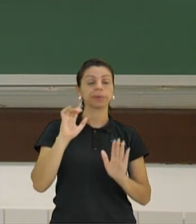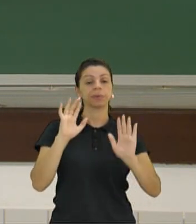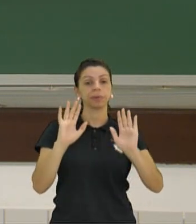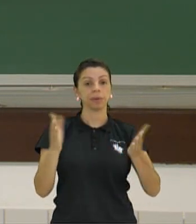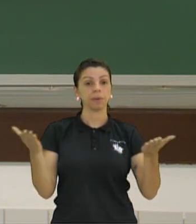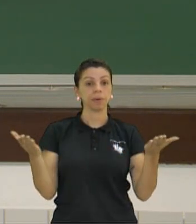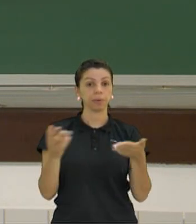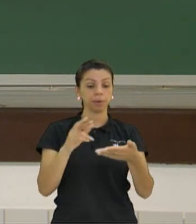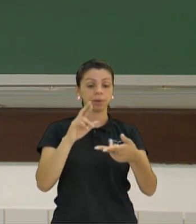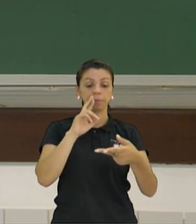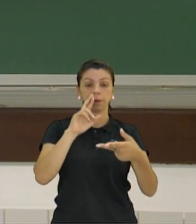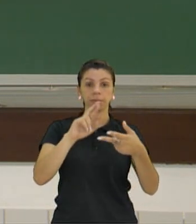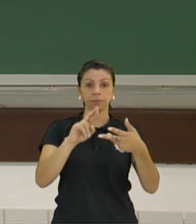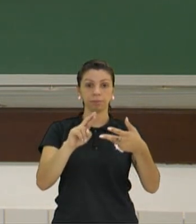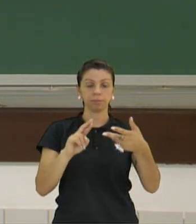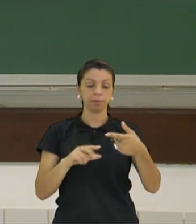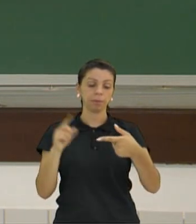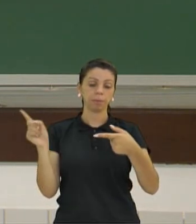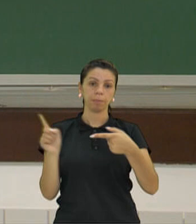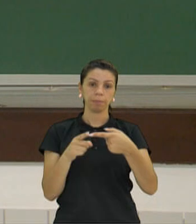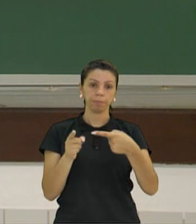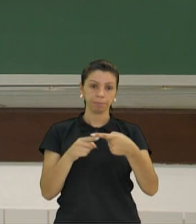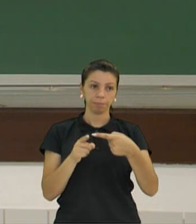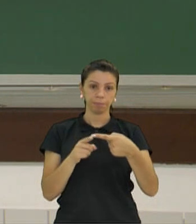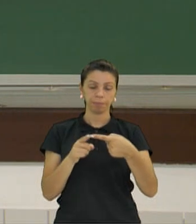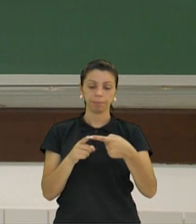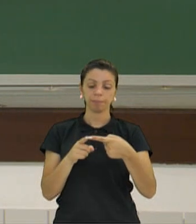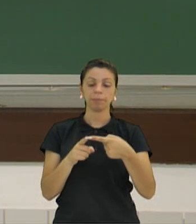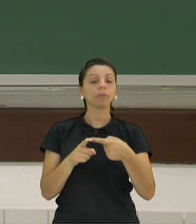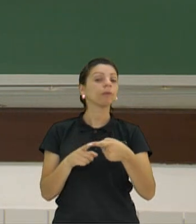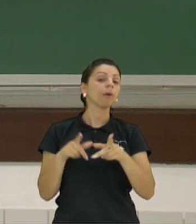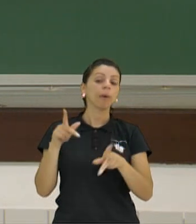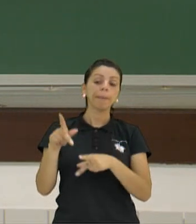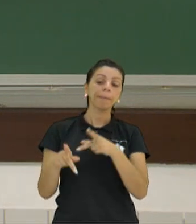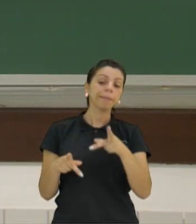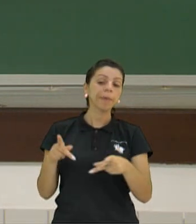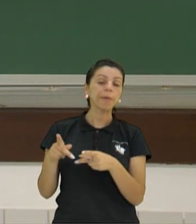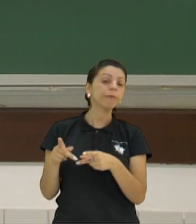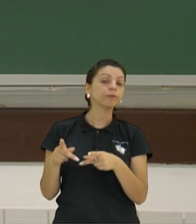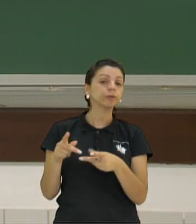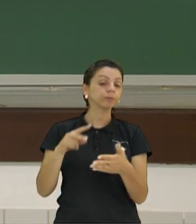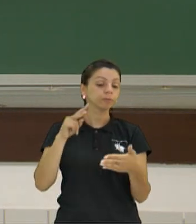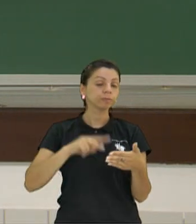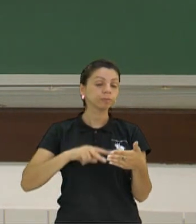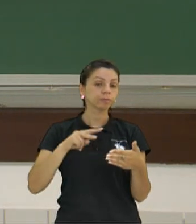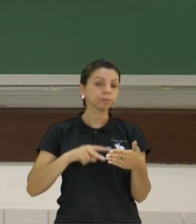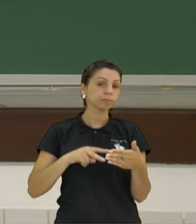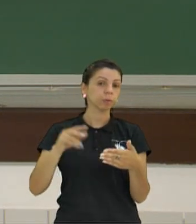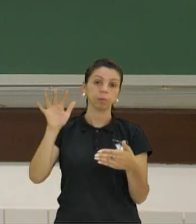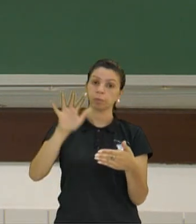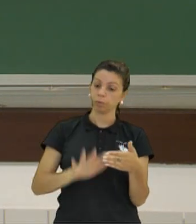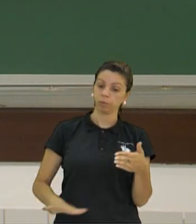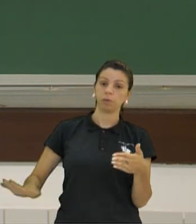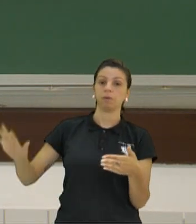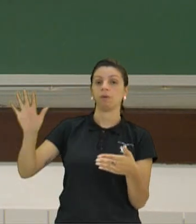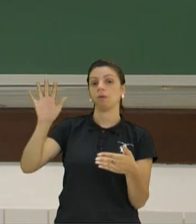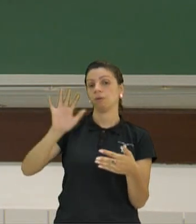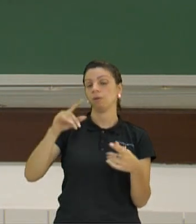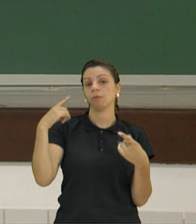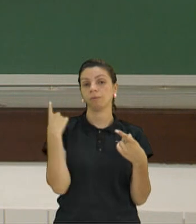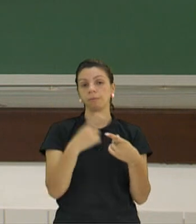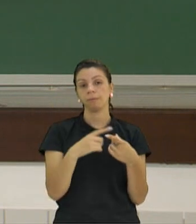para as respostas lá. Número 1, qual é o público leitor? Público em geral, porque o texto